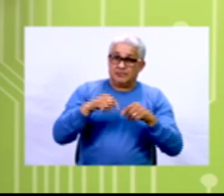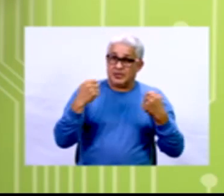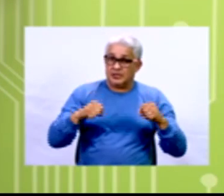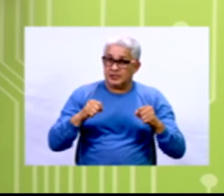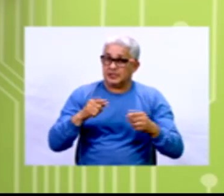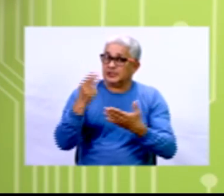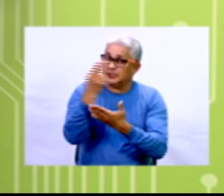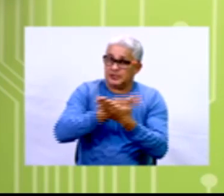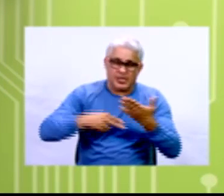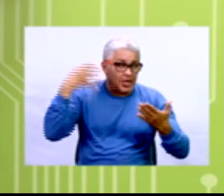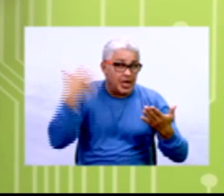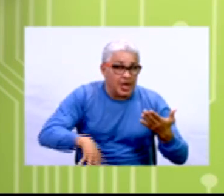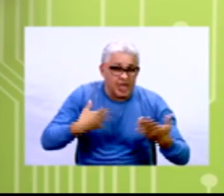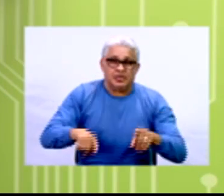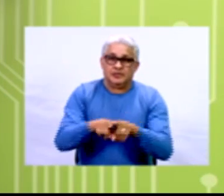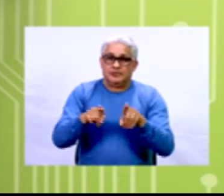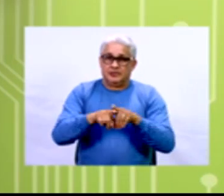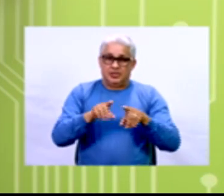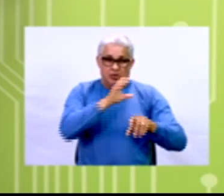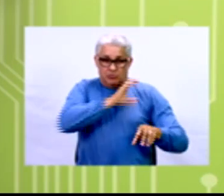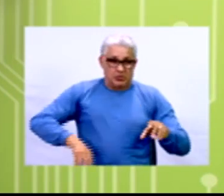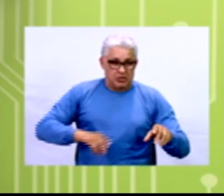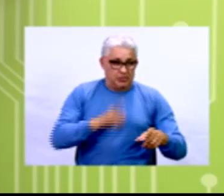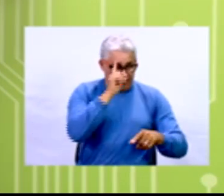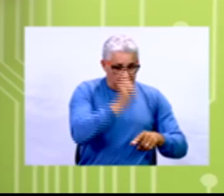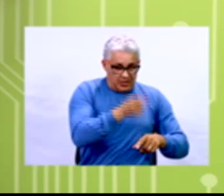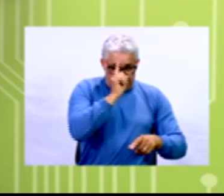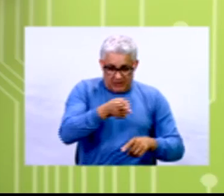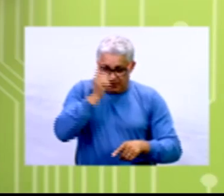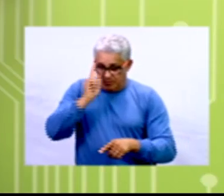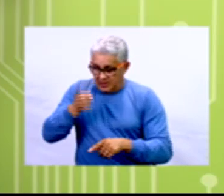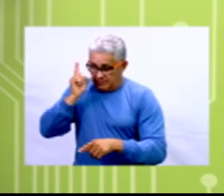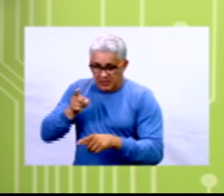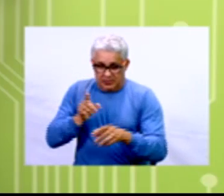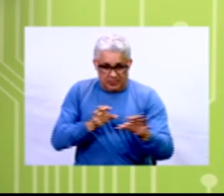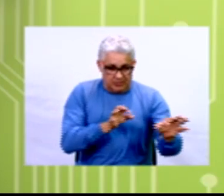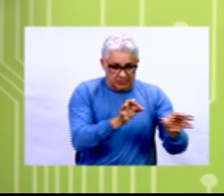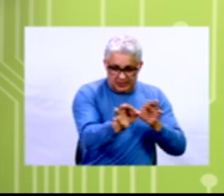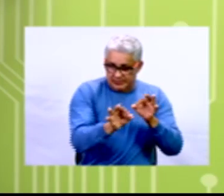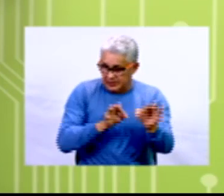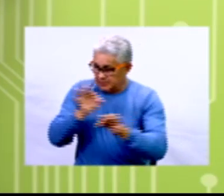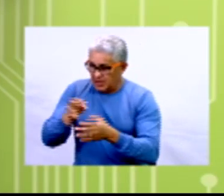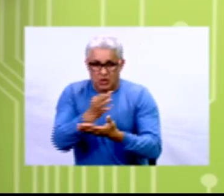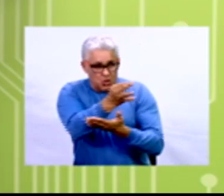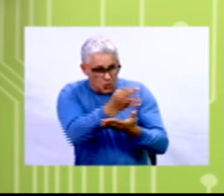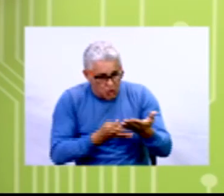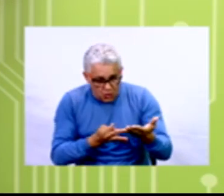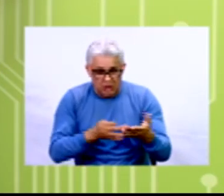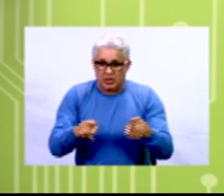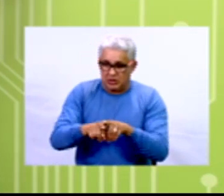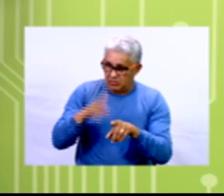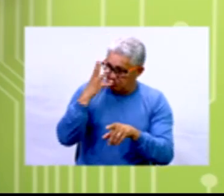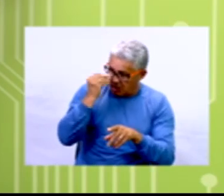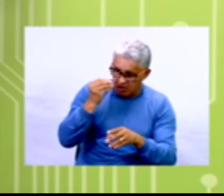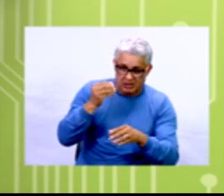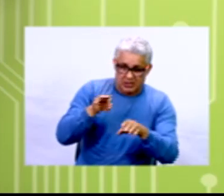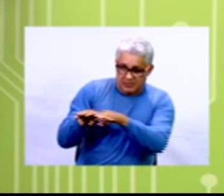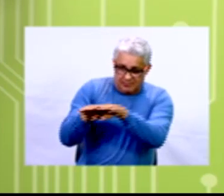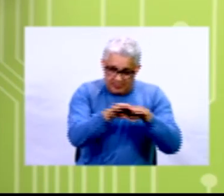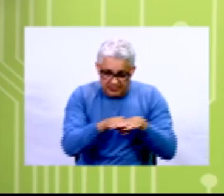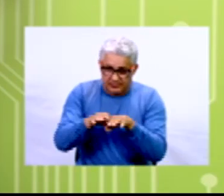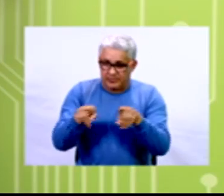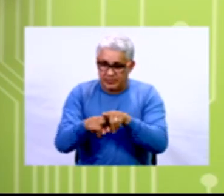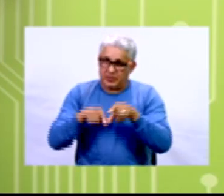desenhistas, ilustradores e diagramadores. É ele que vai equilibrar a quantidade de texto para a quantidade de imagem, é ele